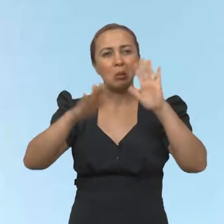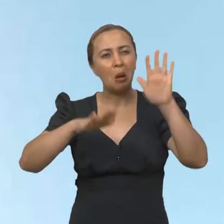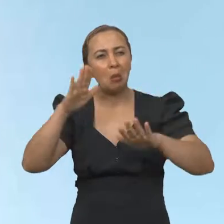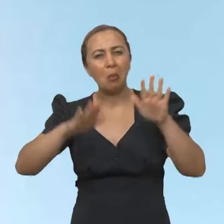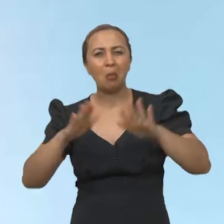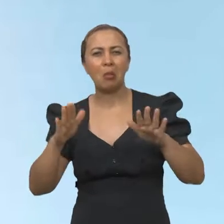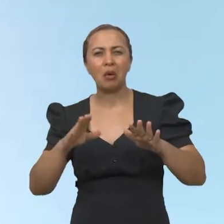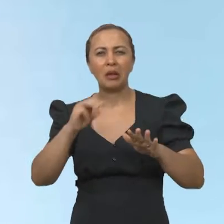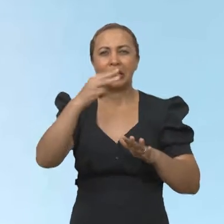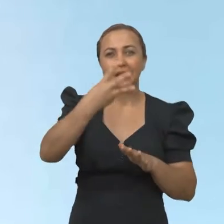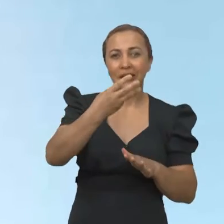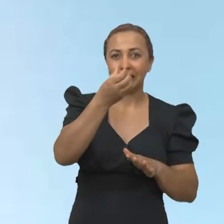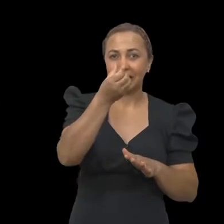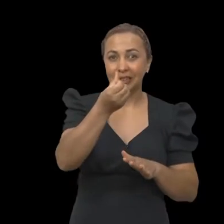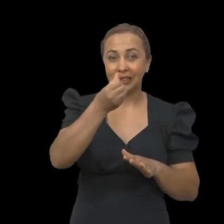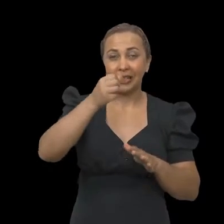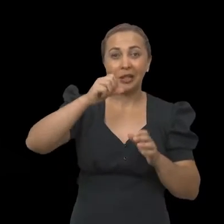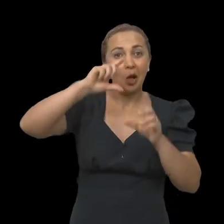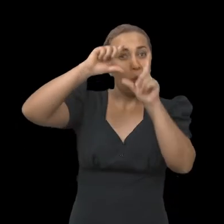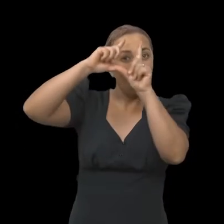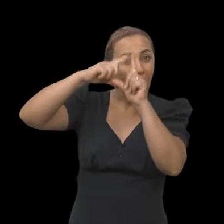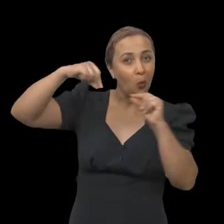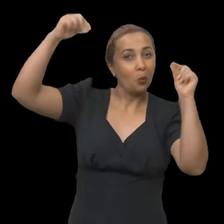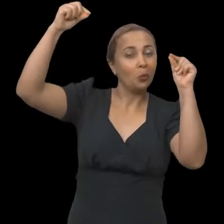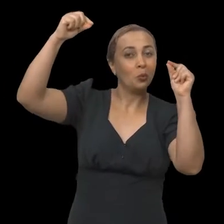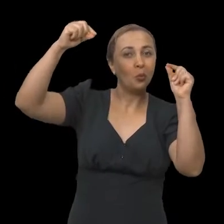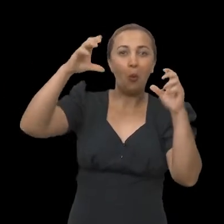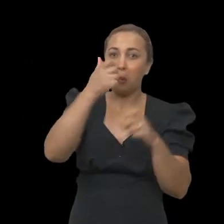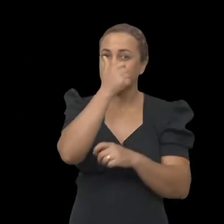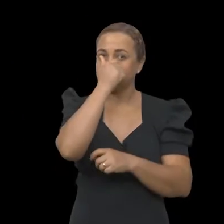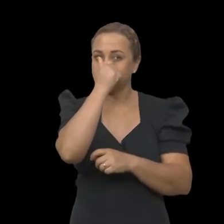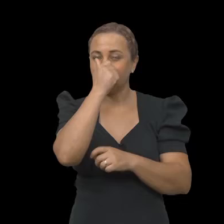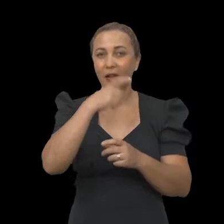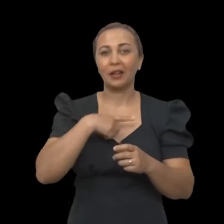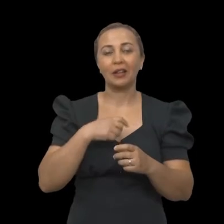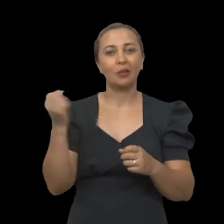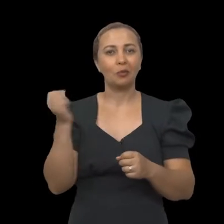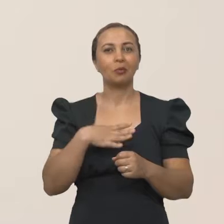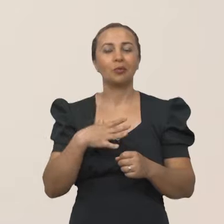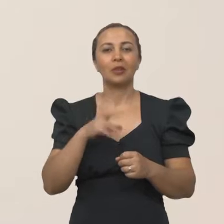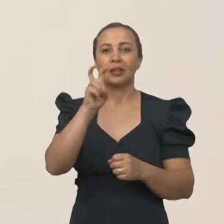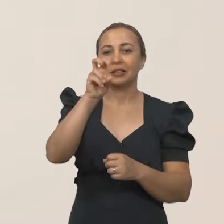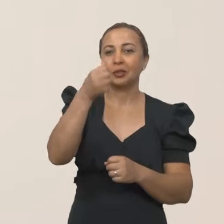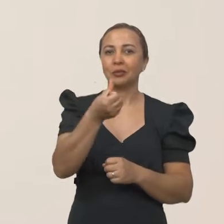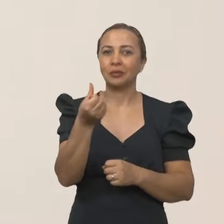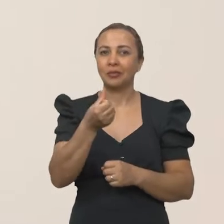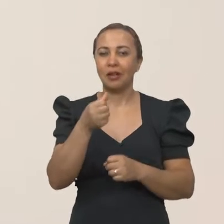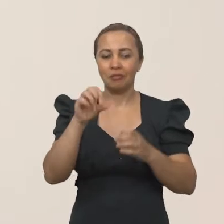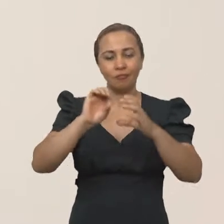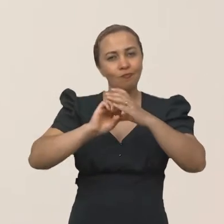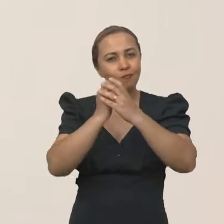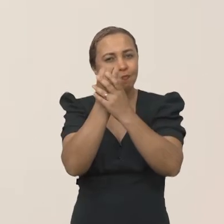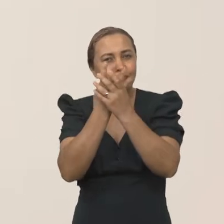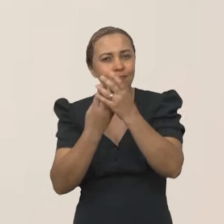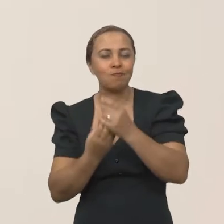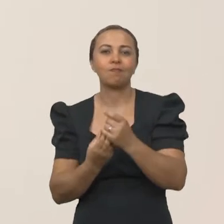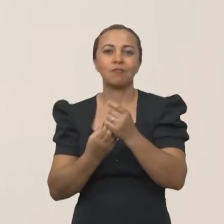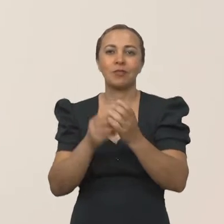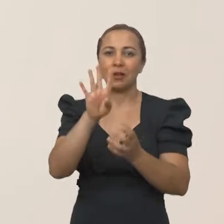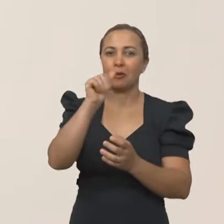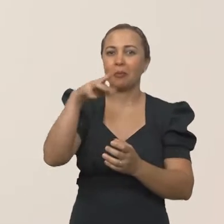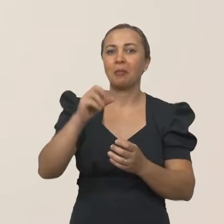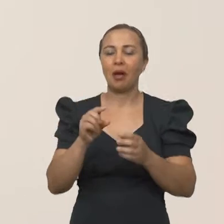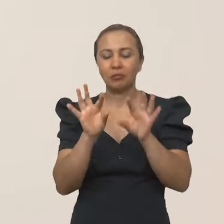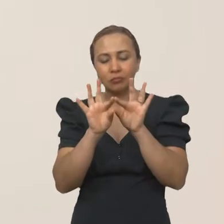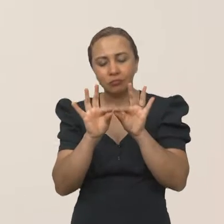céu à área de aproximadamente 36 luas cheias. O projeto conta com um inovador sistema de 56 filtros de banda